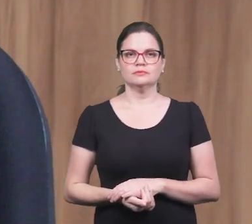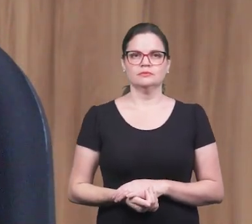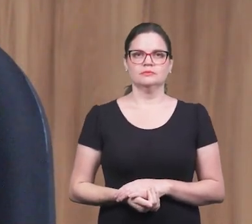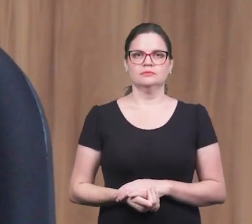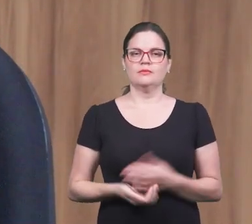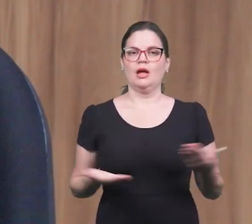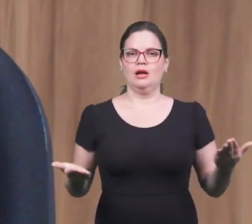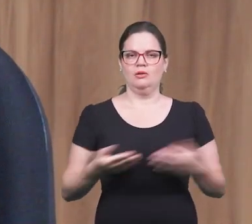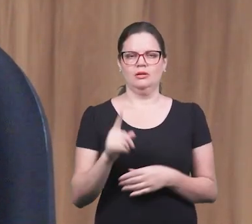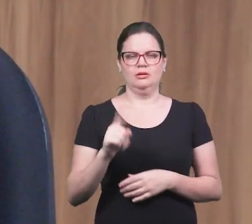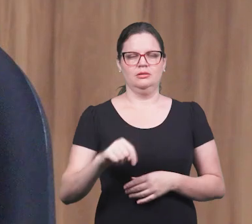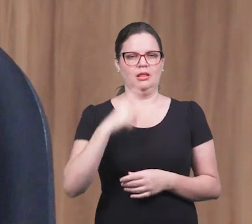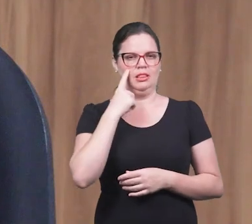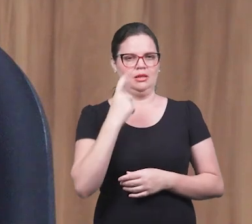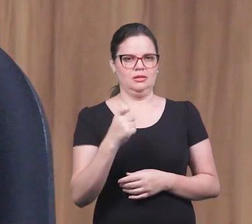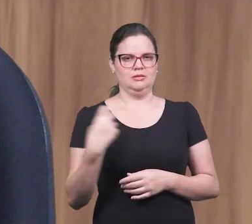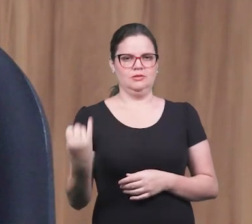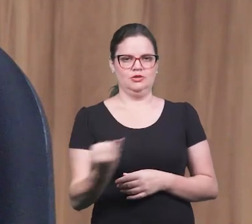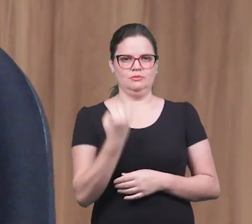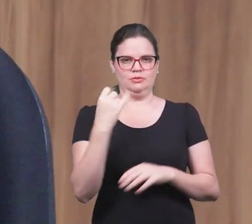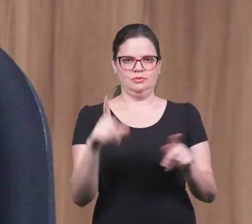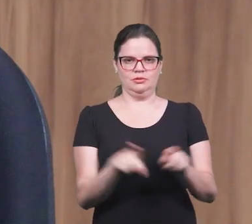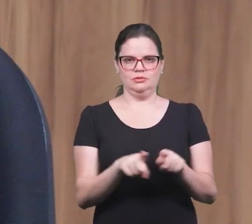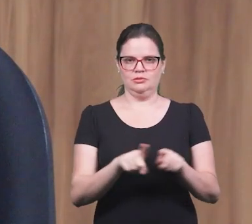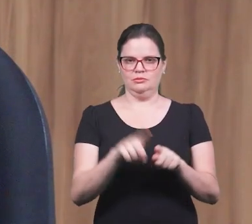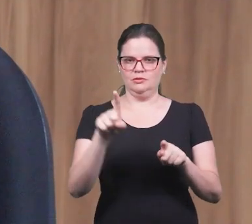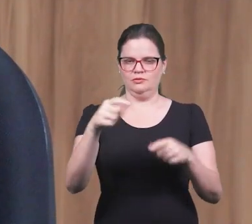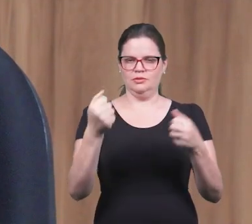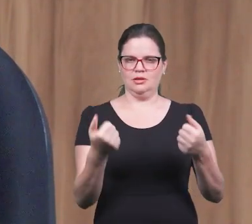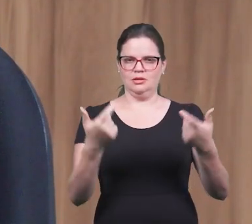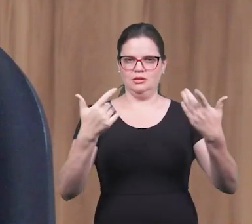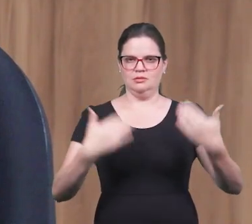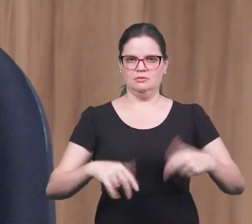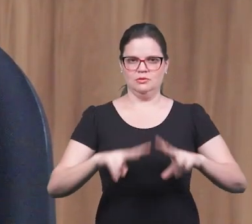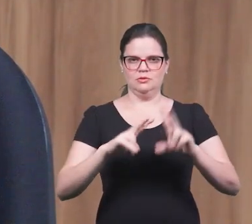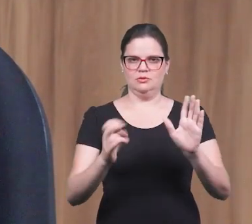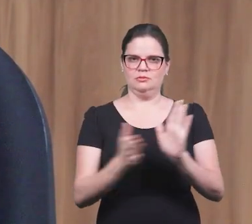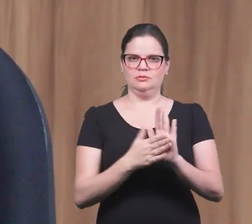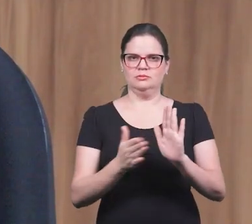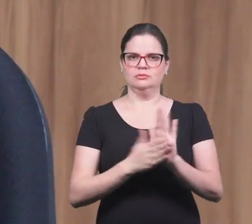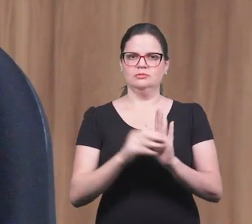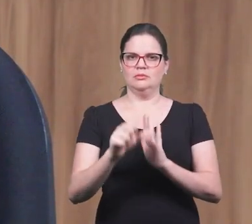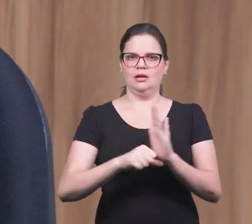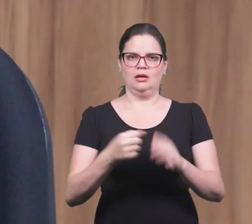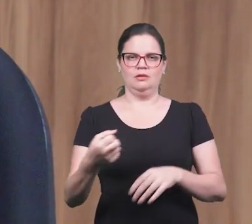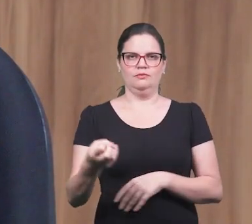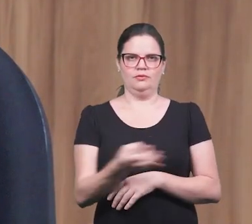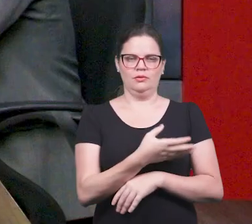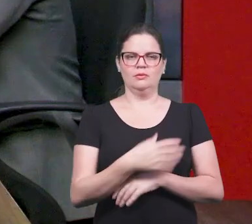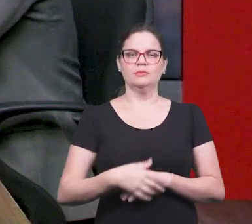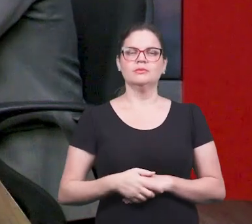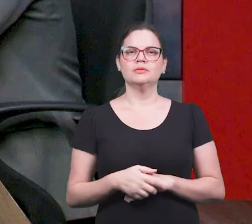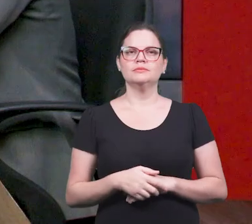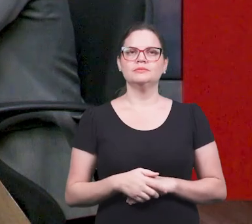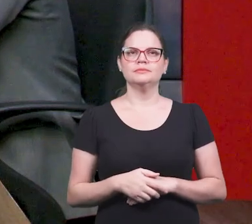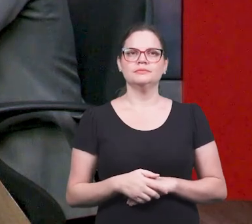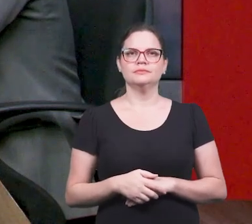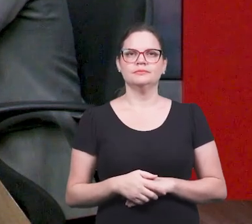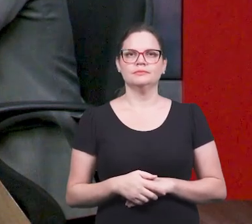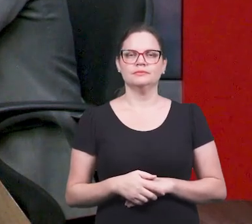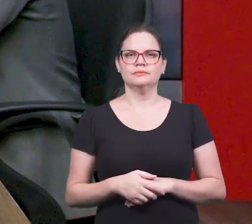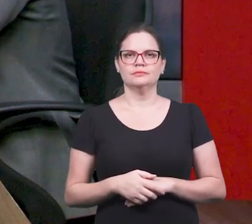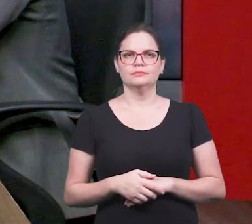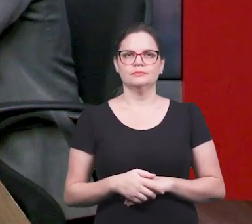muito importante. Você falou inicialmente a reforma, os fatores e, Joel, assim,